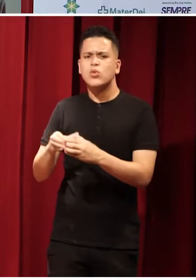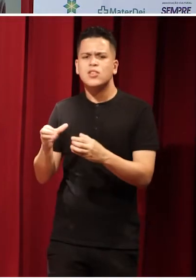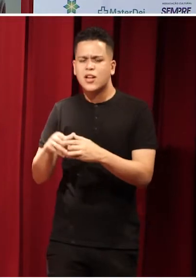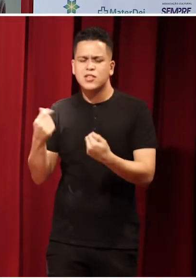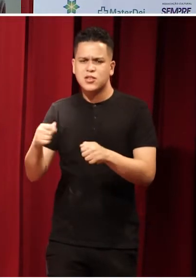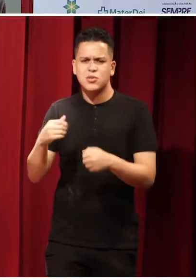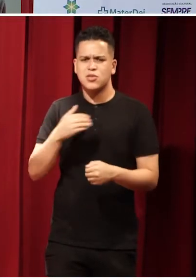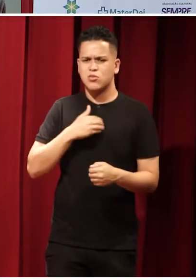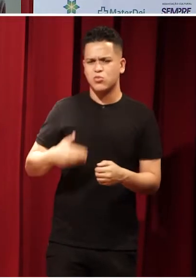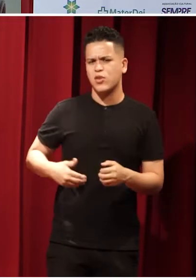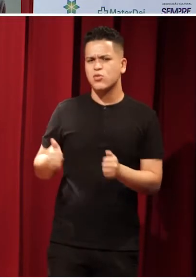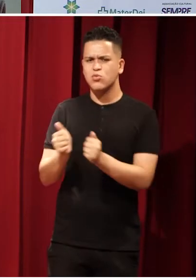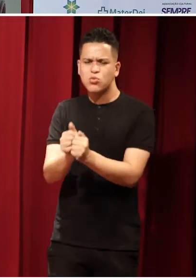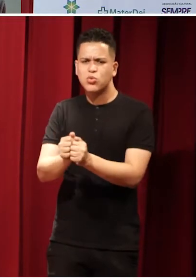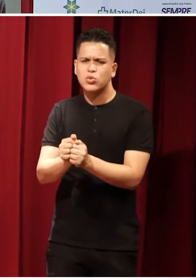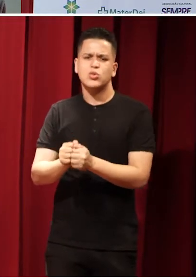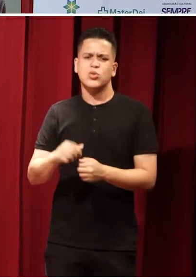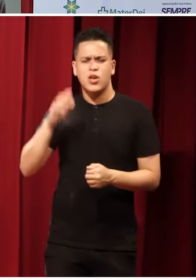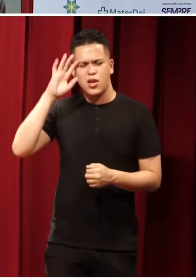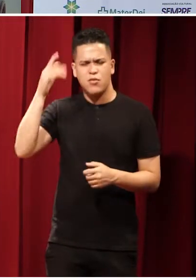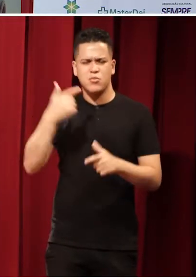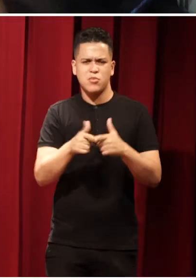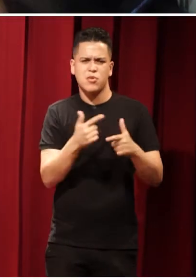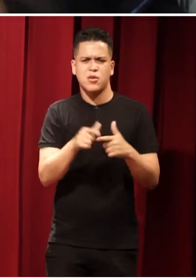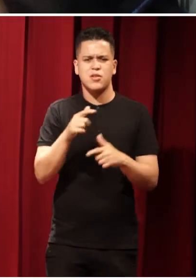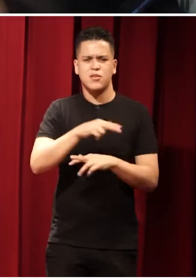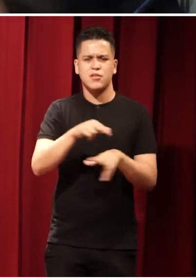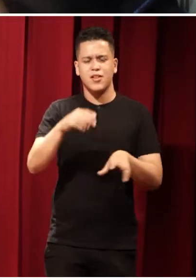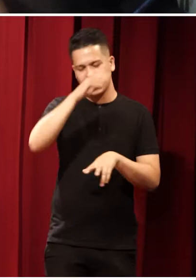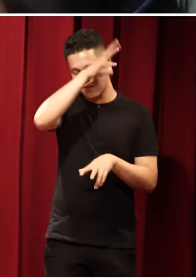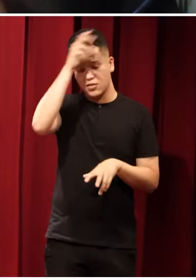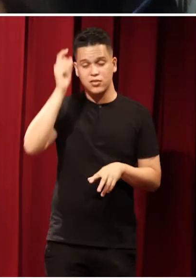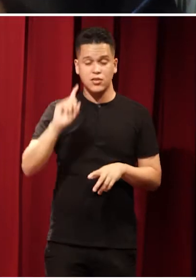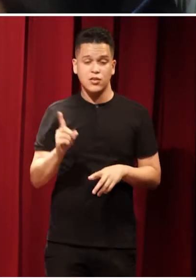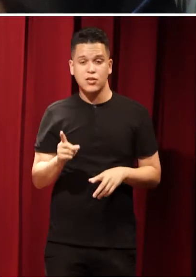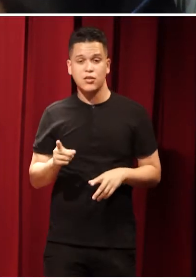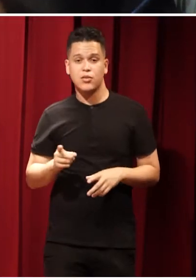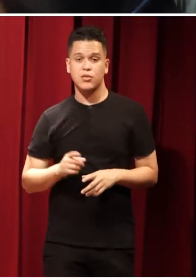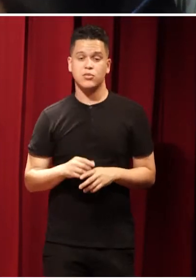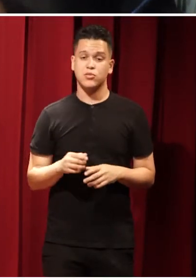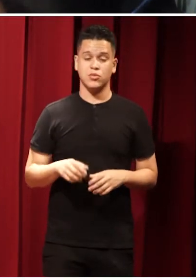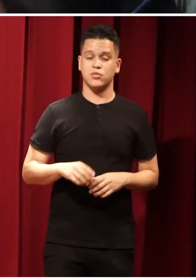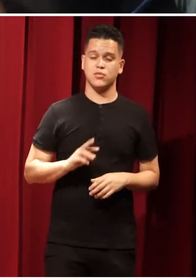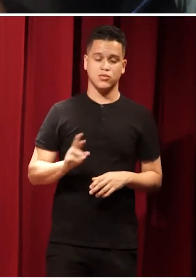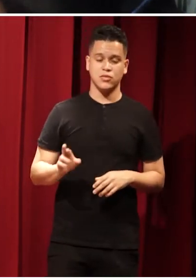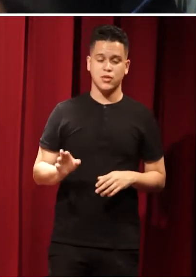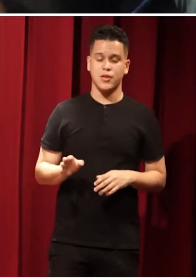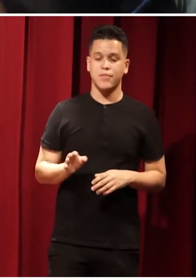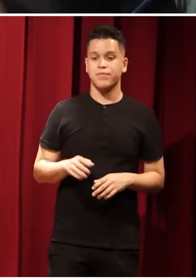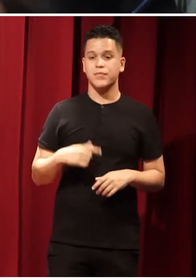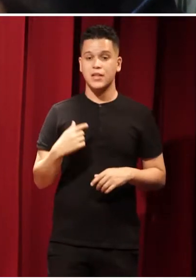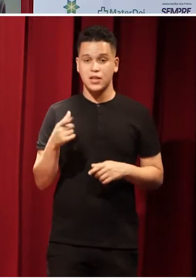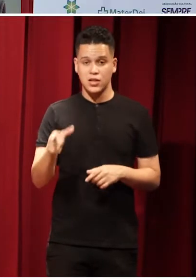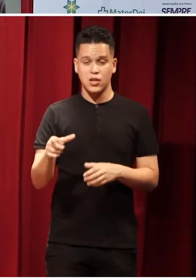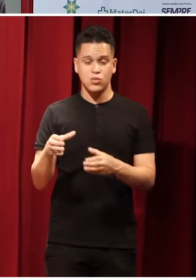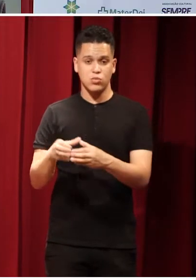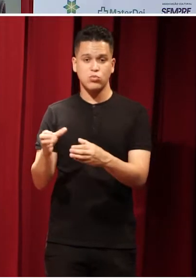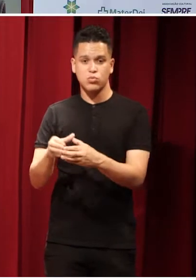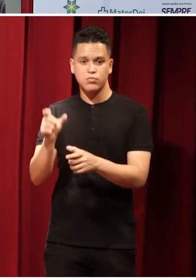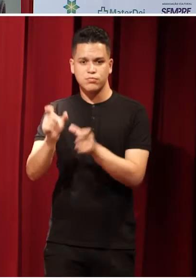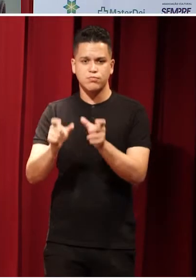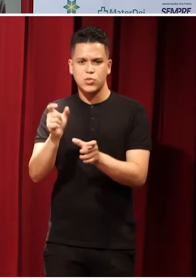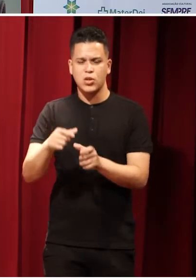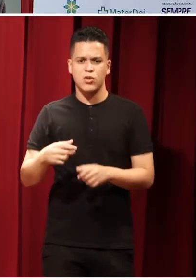as comunidades e o governo. Absolutamente a mentalidade não é essa. Claro, desde que as empresas estejam